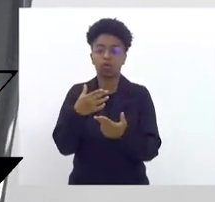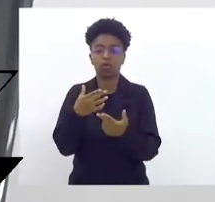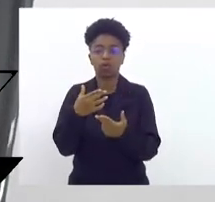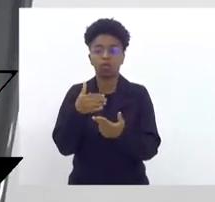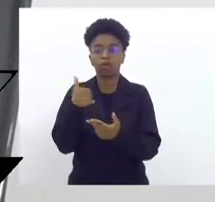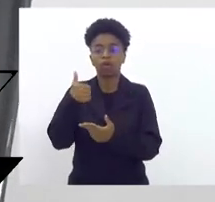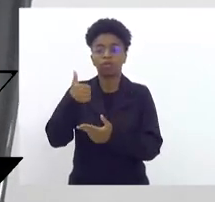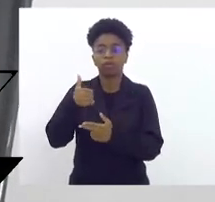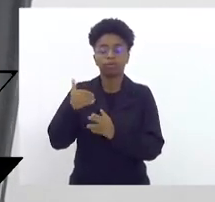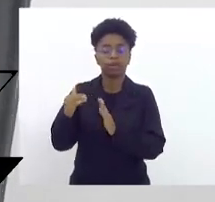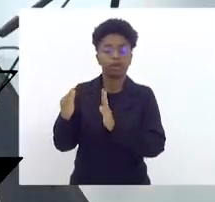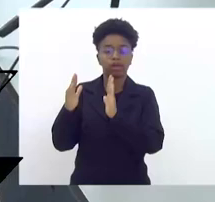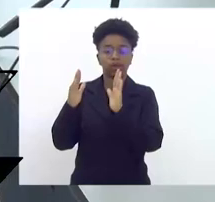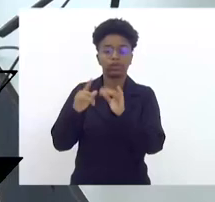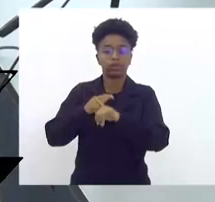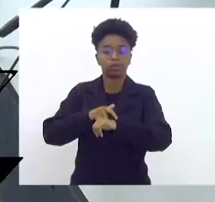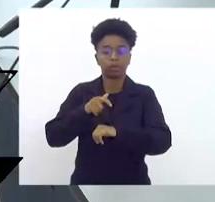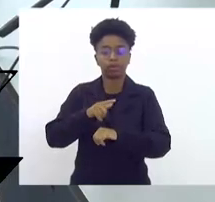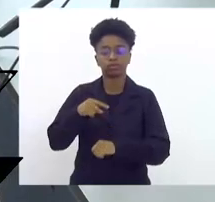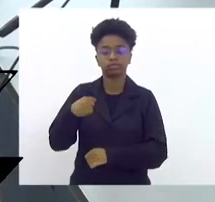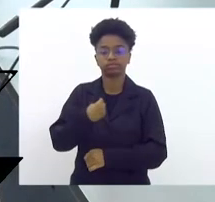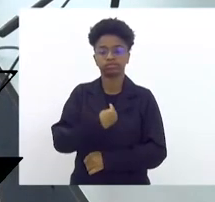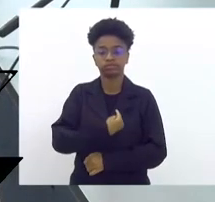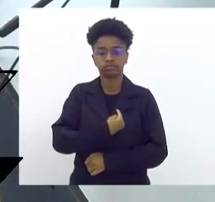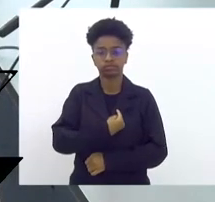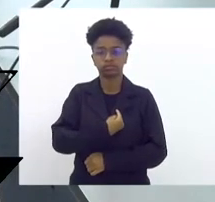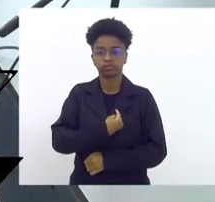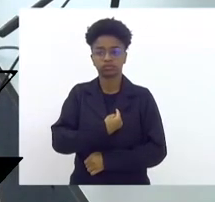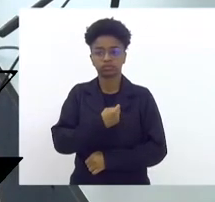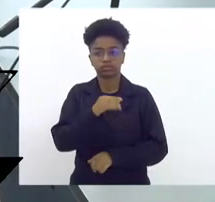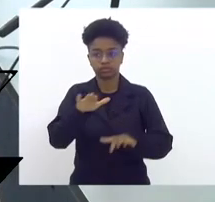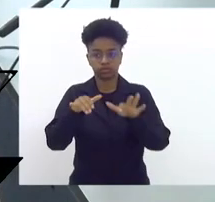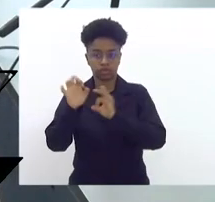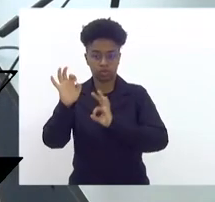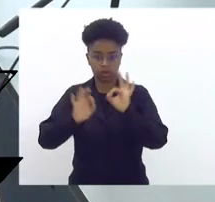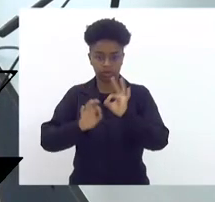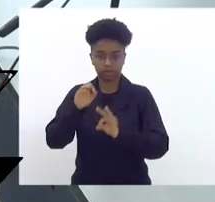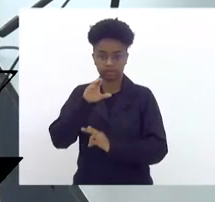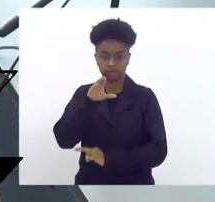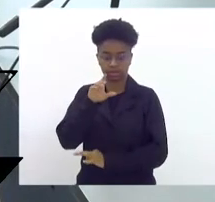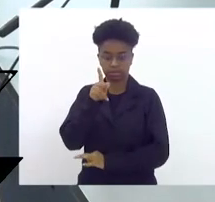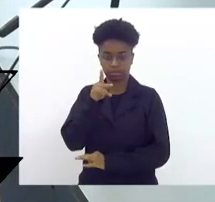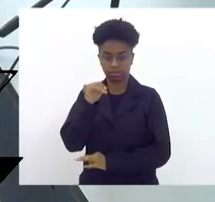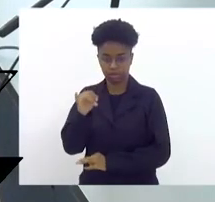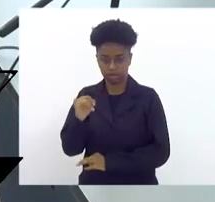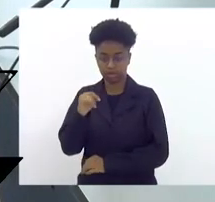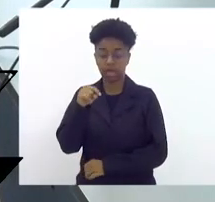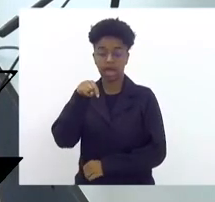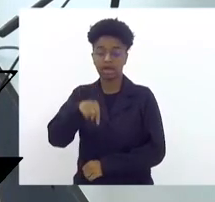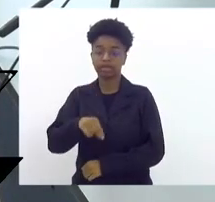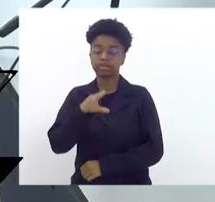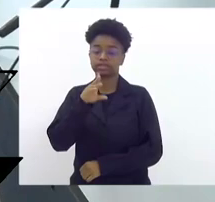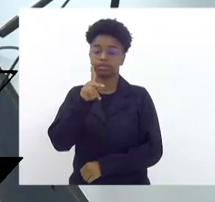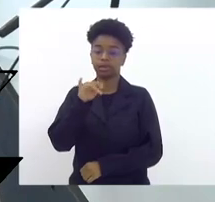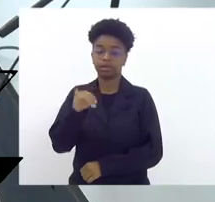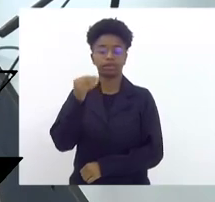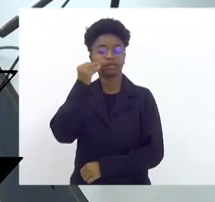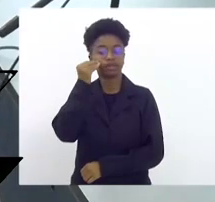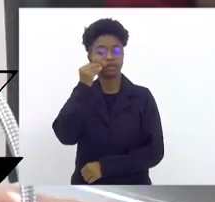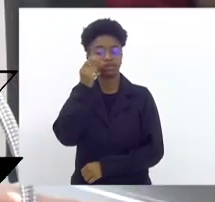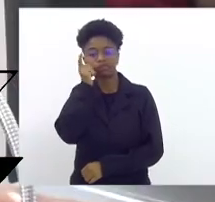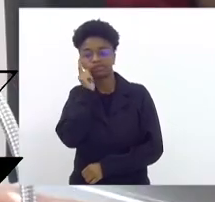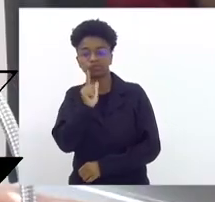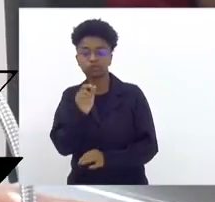quando nós fizemos a proposição da CPI é esta é uma CPI que procura a justiça